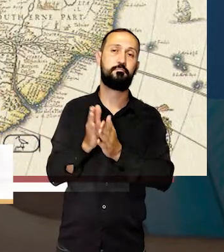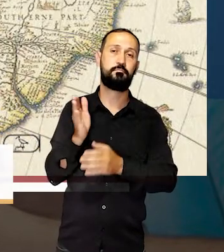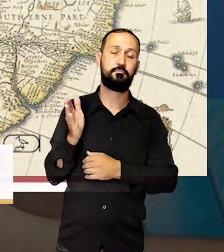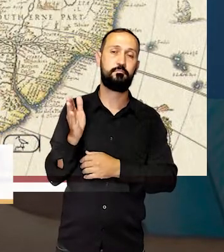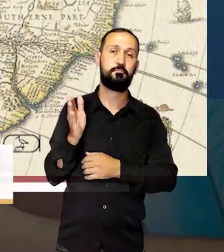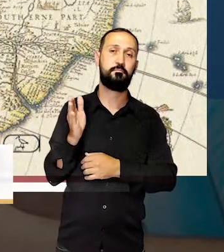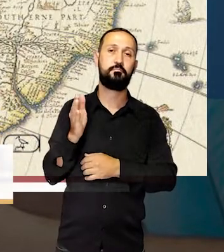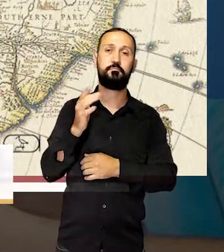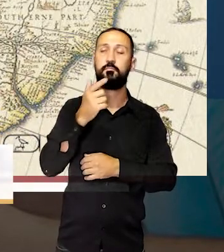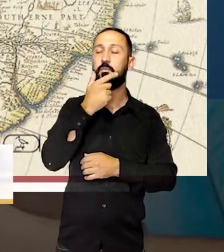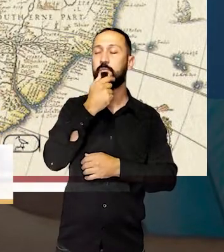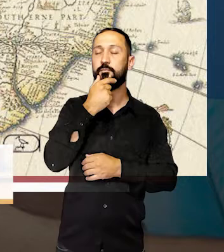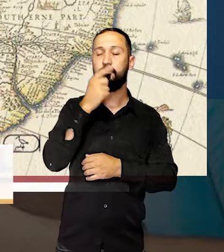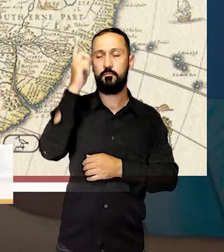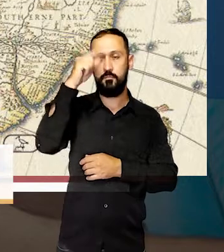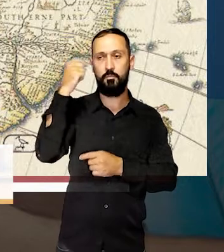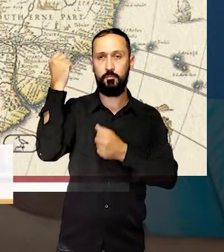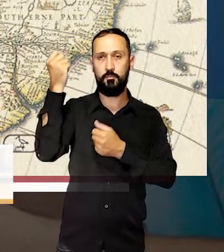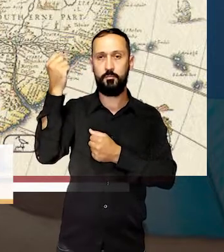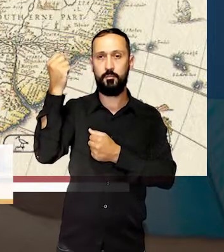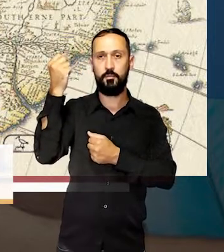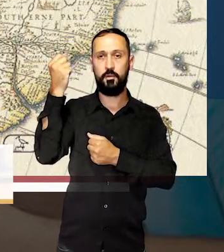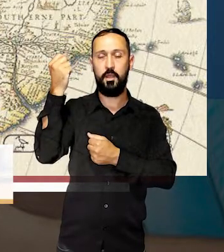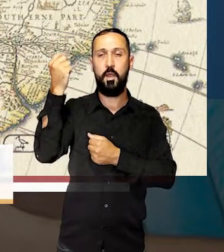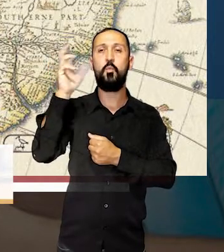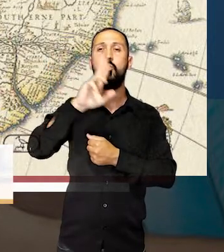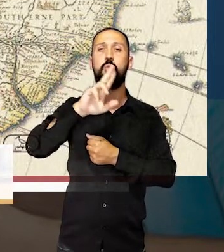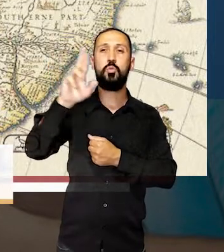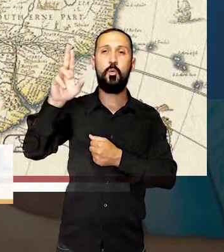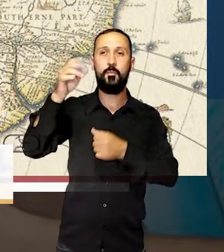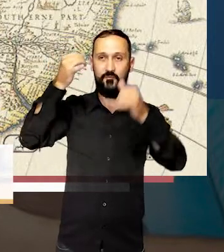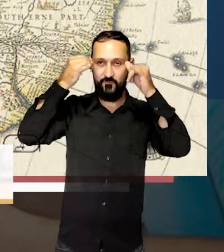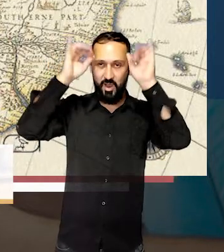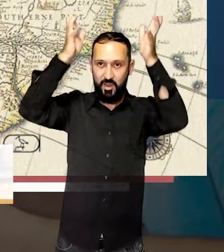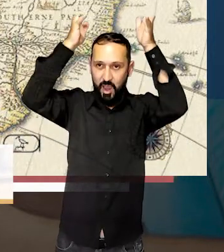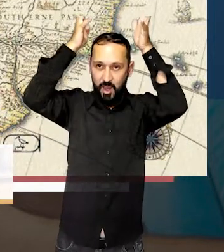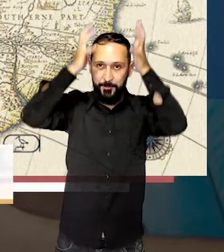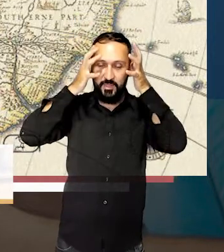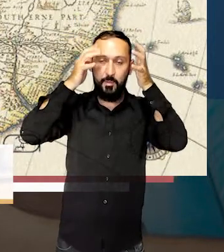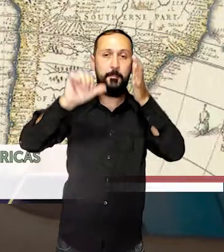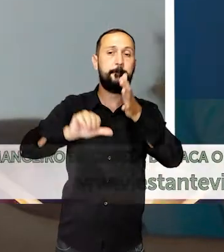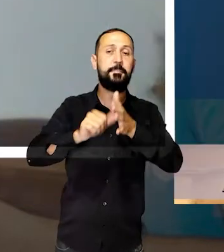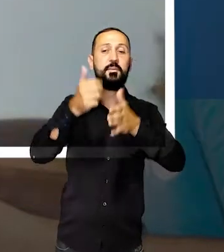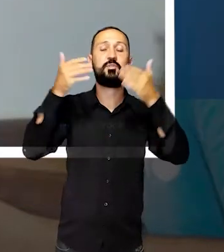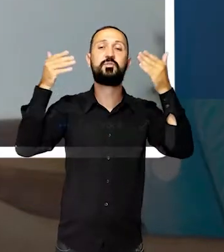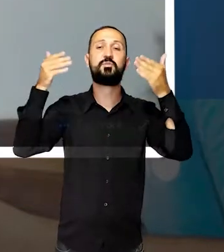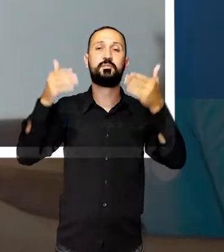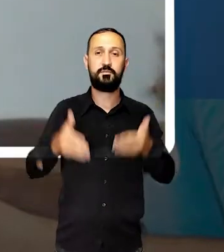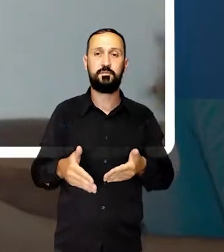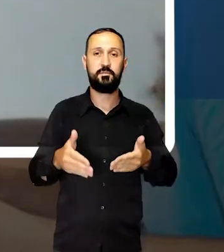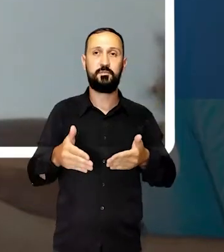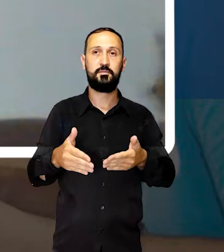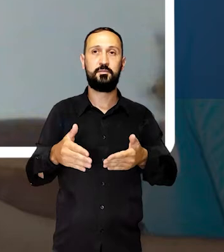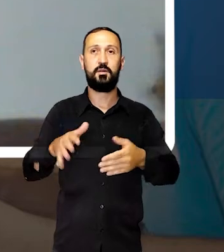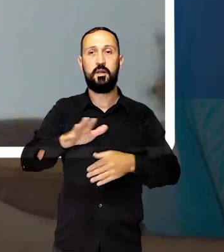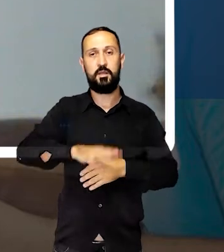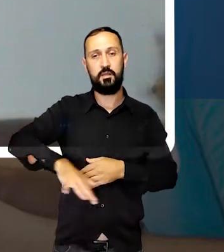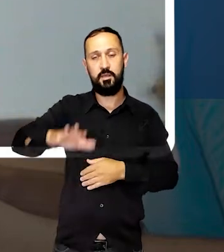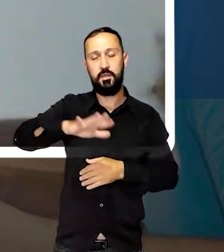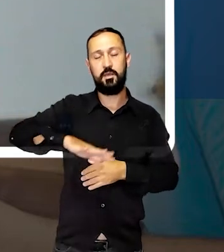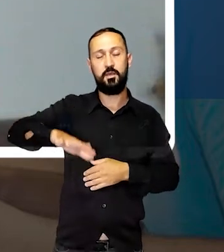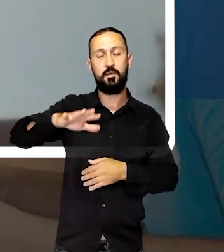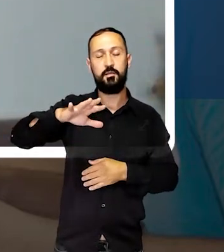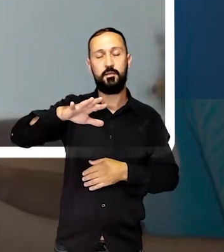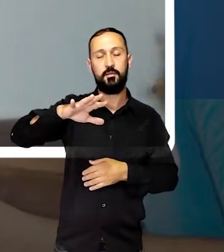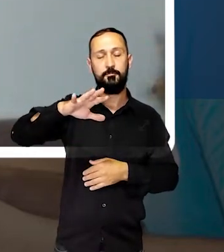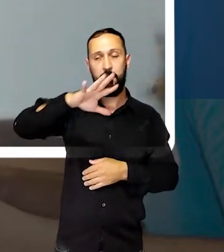que é o explorador espanhol Cabeça de Vaca, o primeiro a chegar aqui em terras do sul de